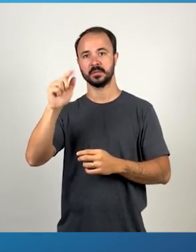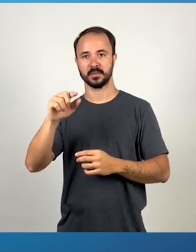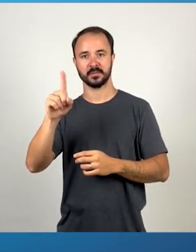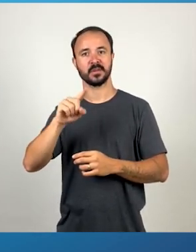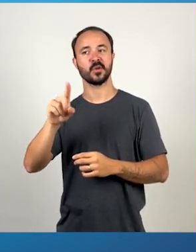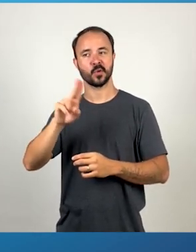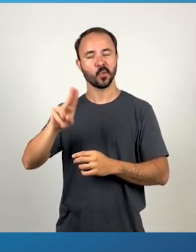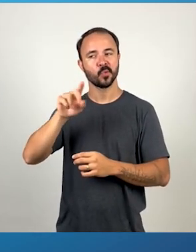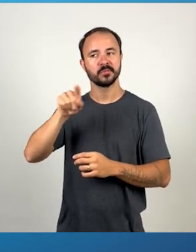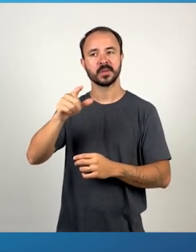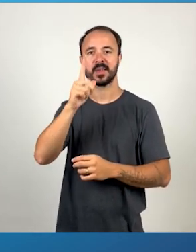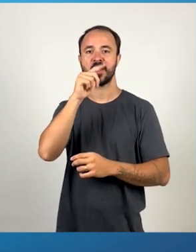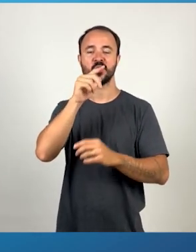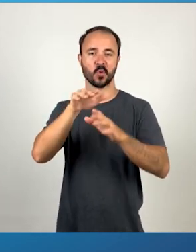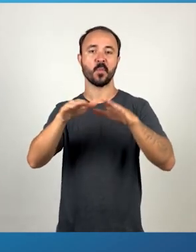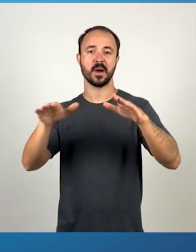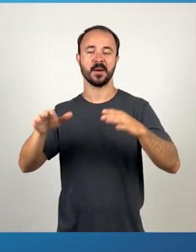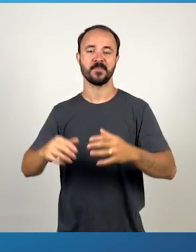das marés.